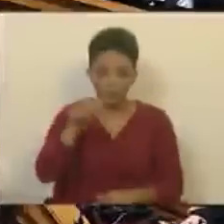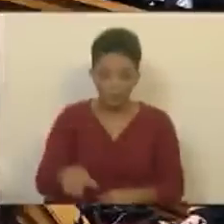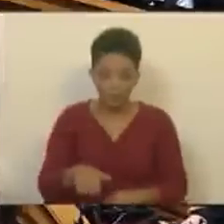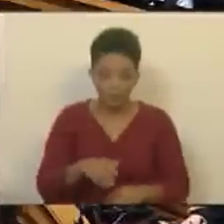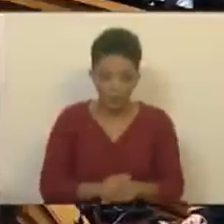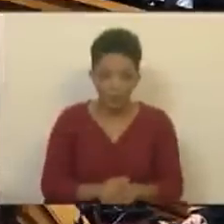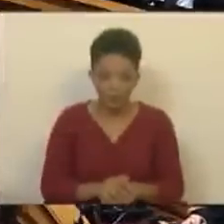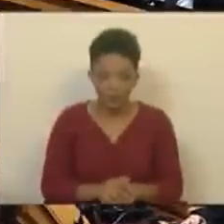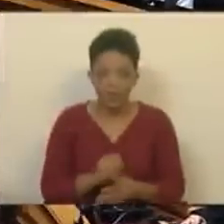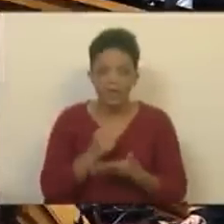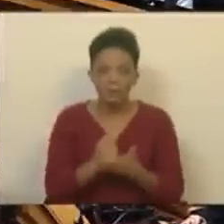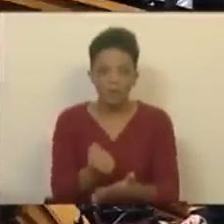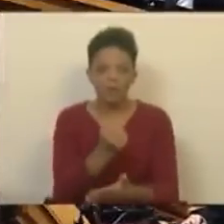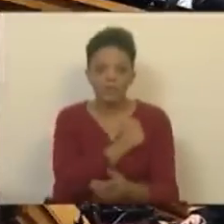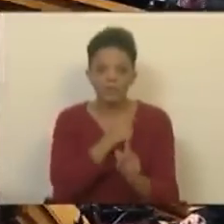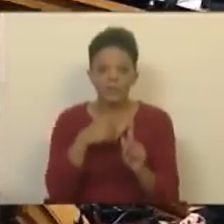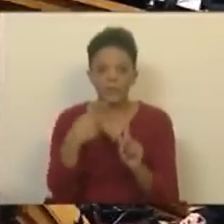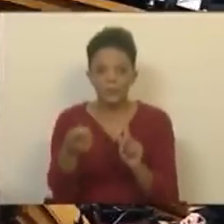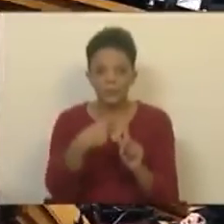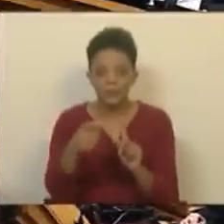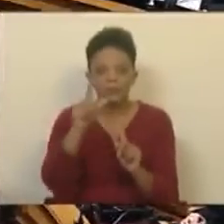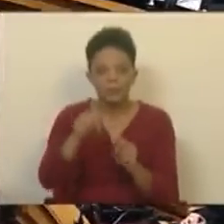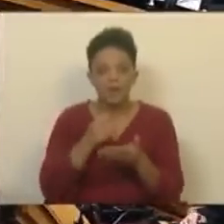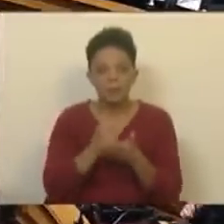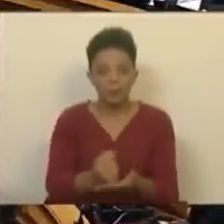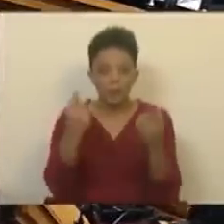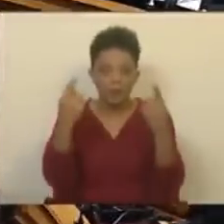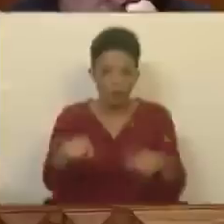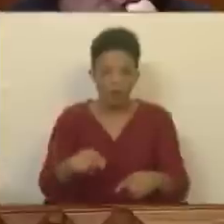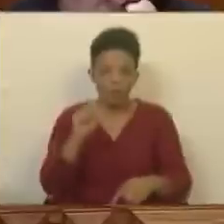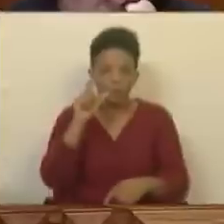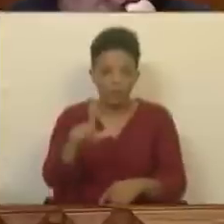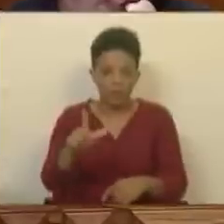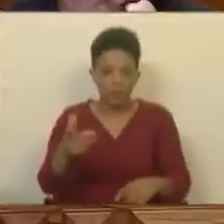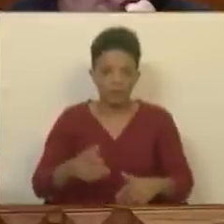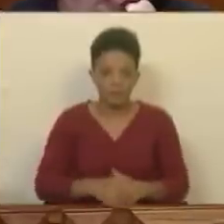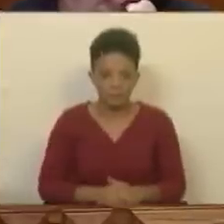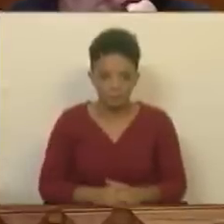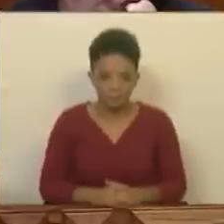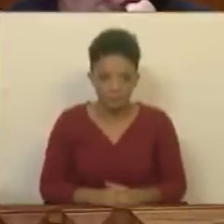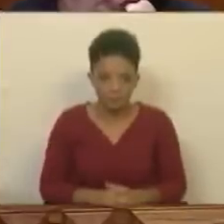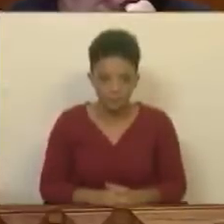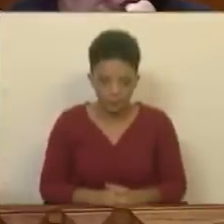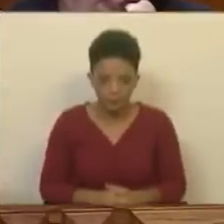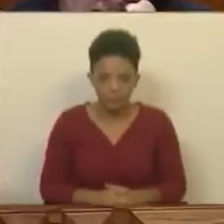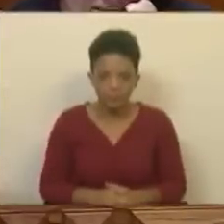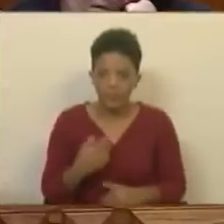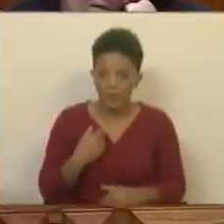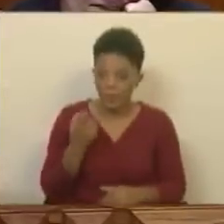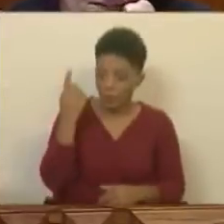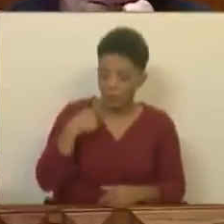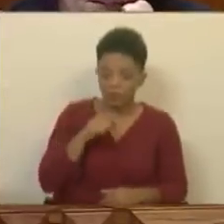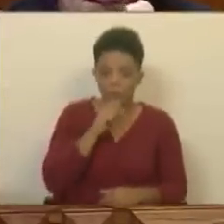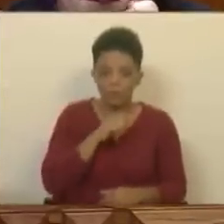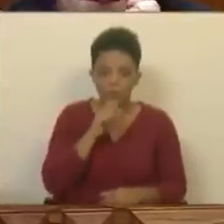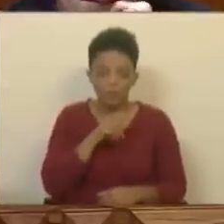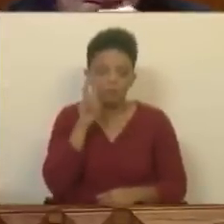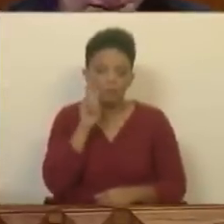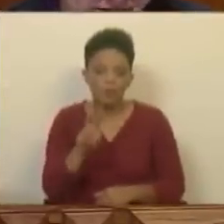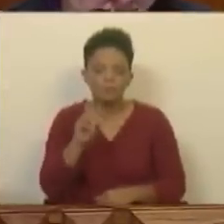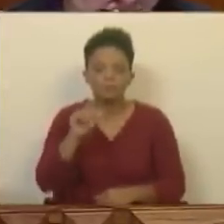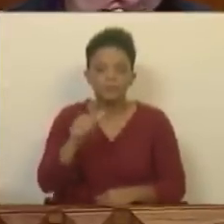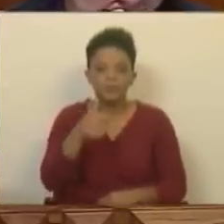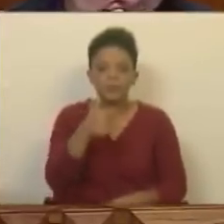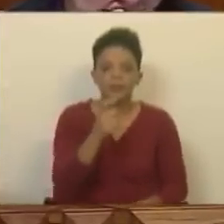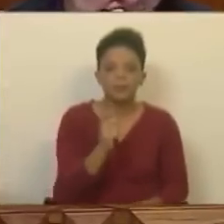se estão em apoio missário a serem apoiados por esse lado ontem tive a oportunidade de visitar em